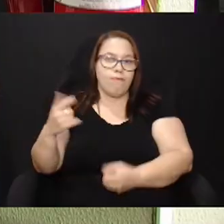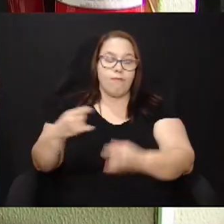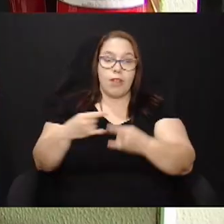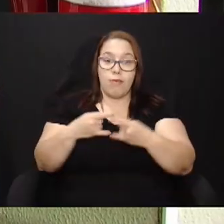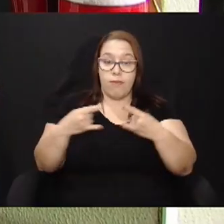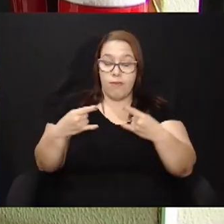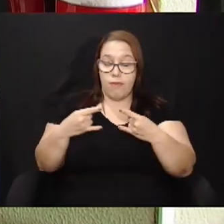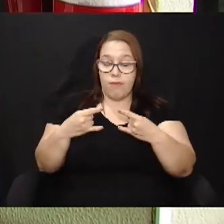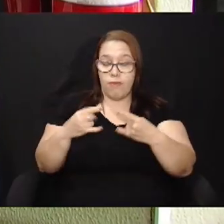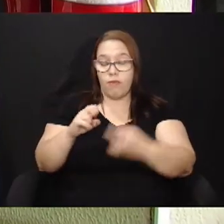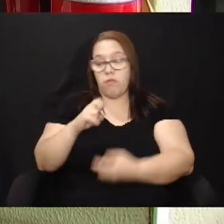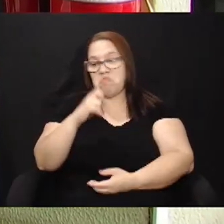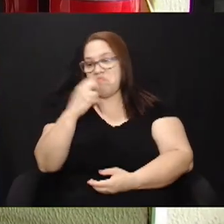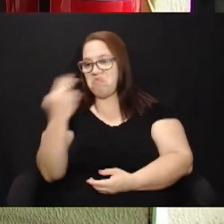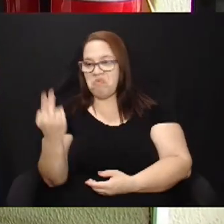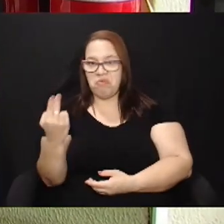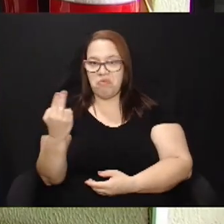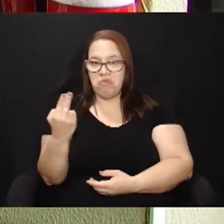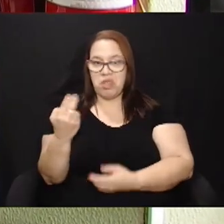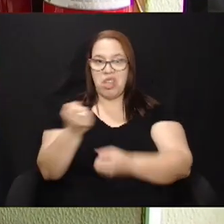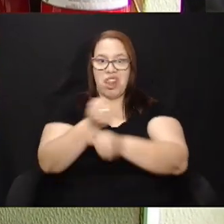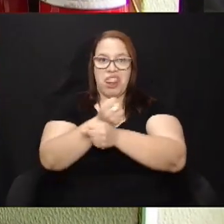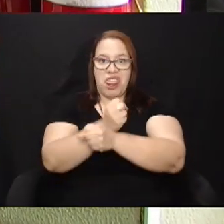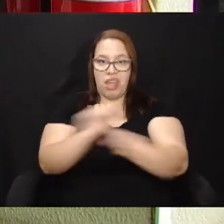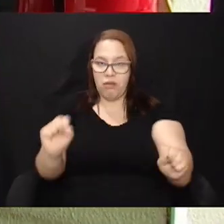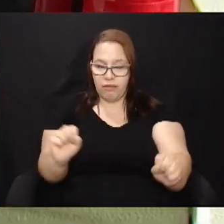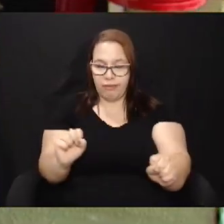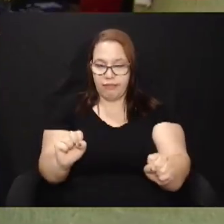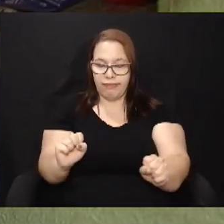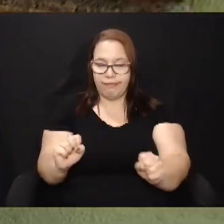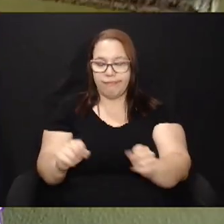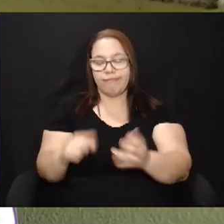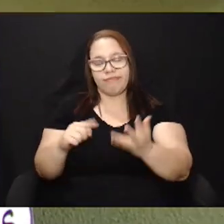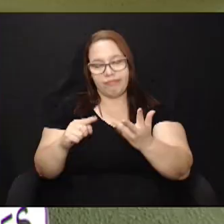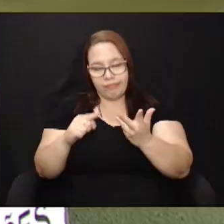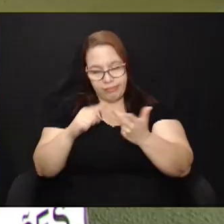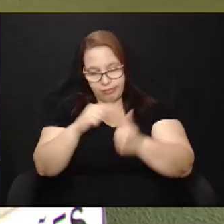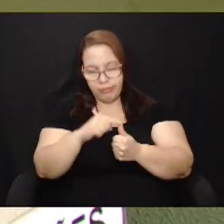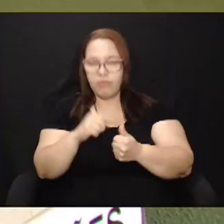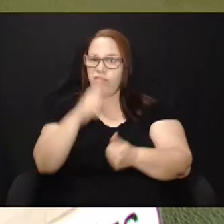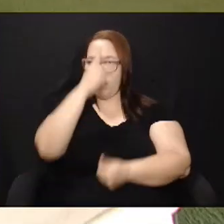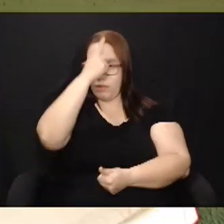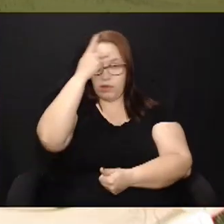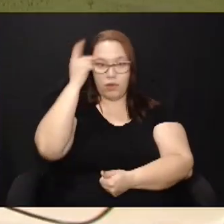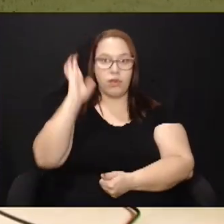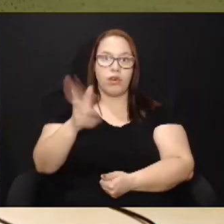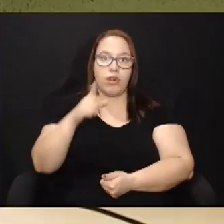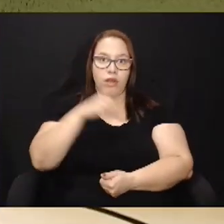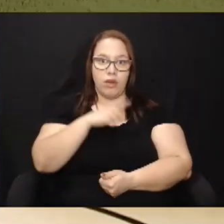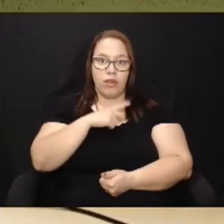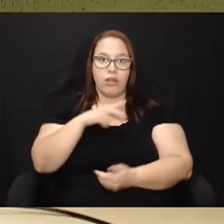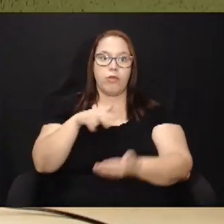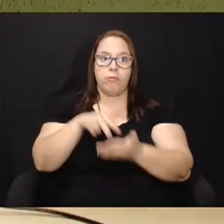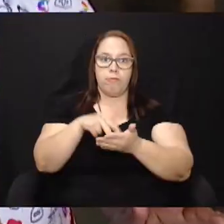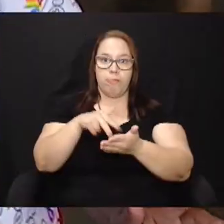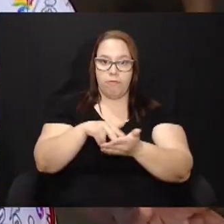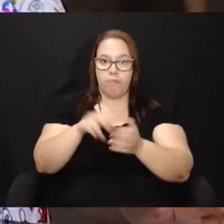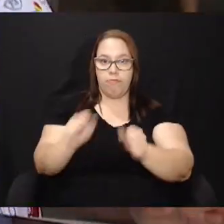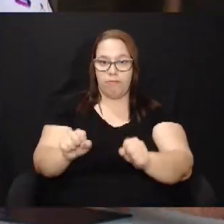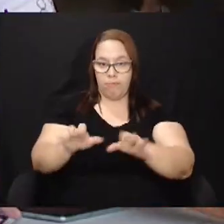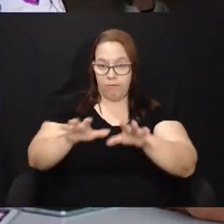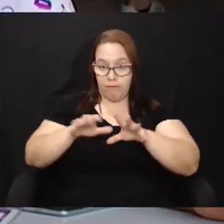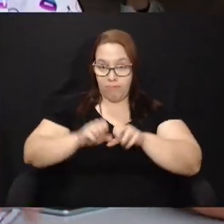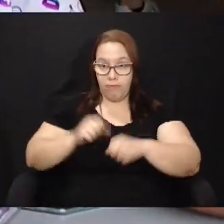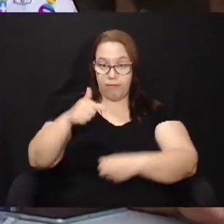ou quando o preservativo se rompe. Nesses casos, mesmo que a pessoa já tenha sido exposta, ela tem até